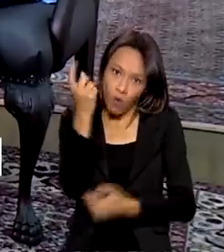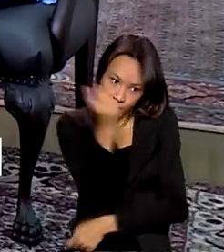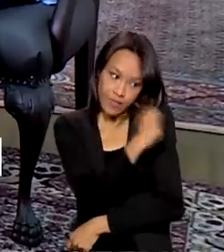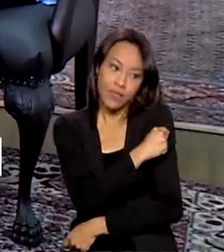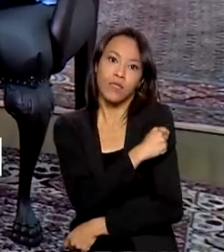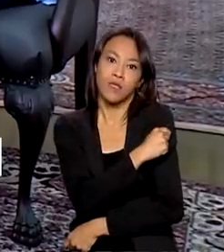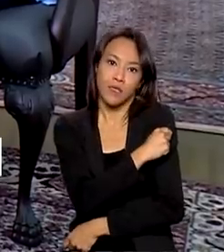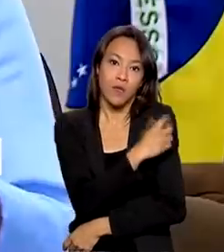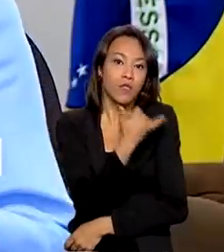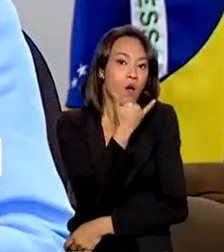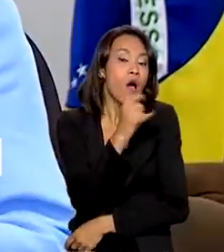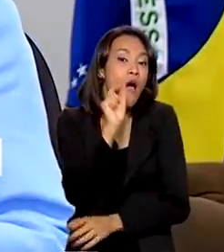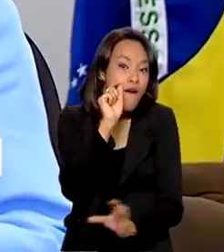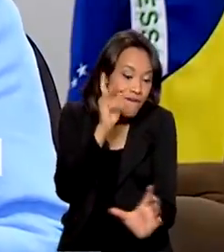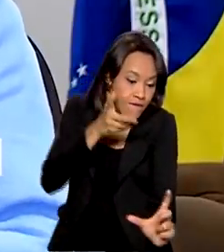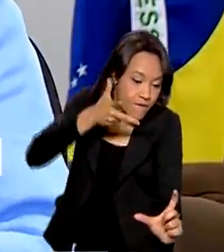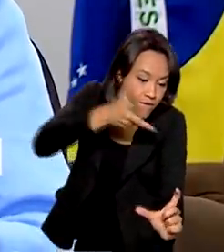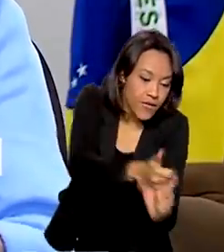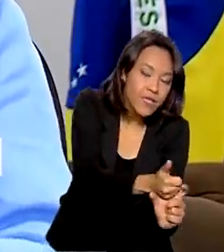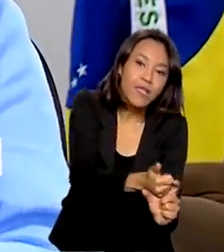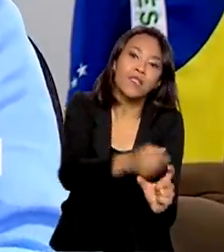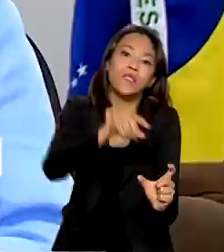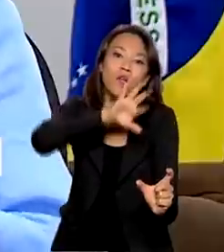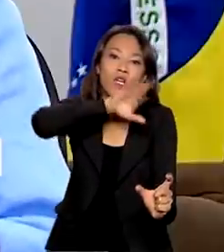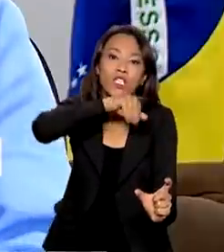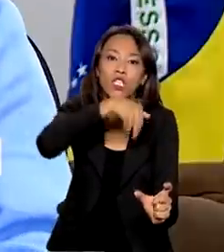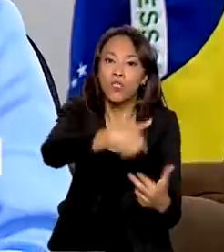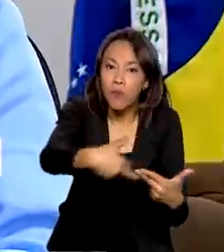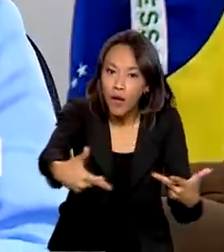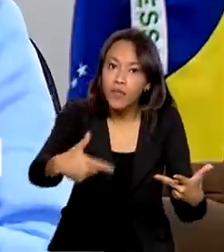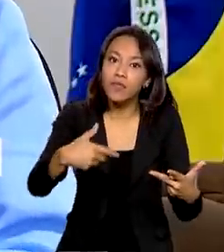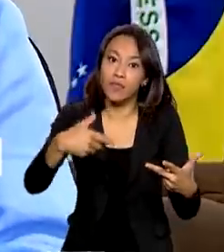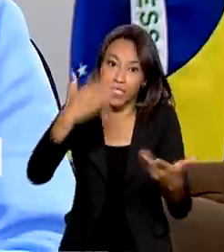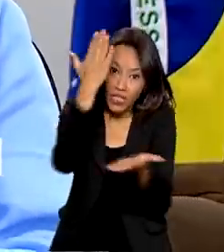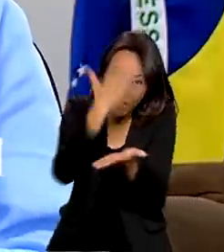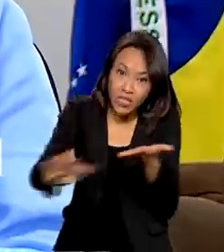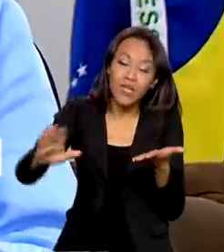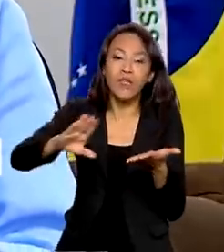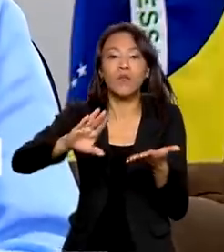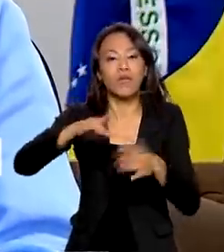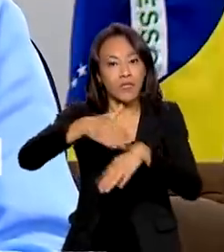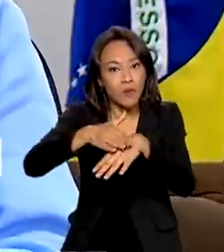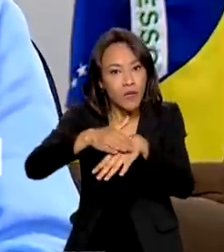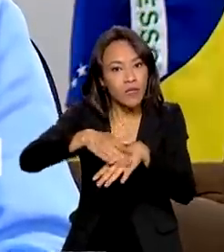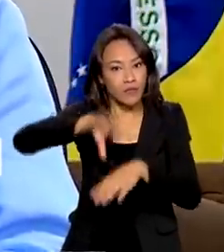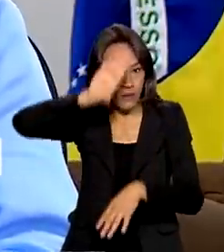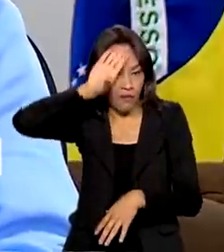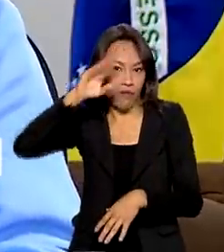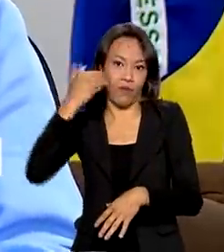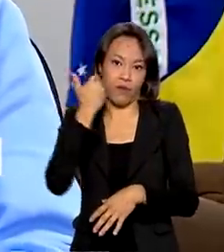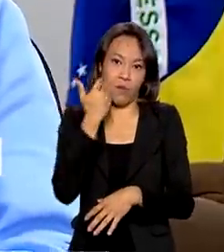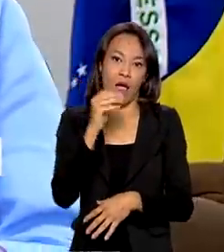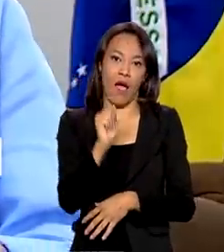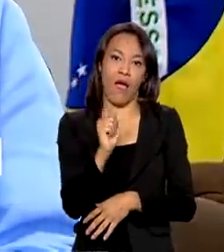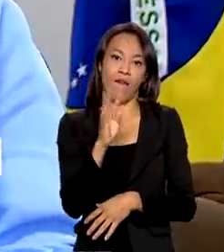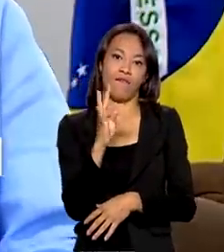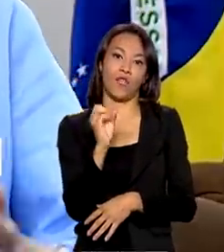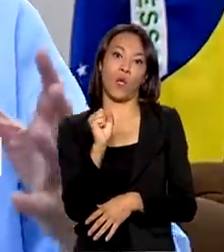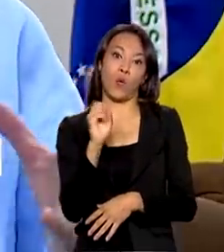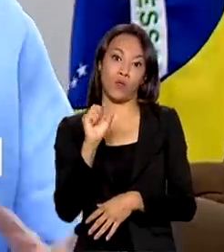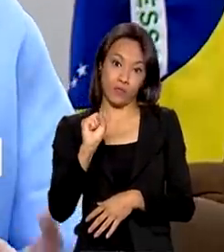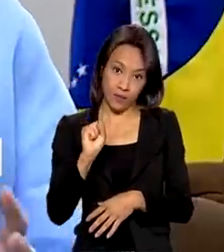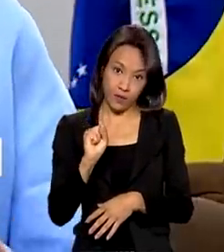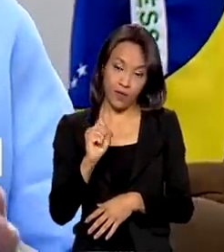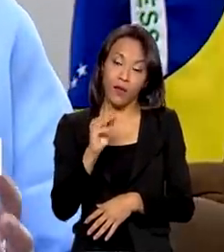mas já temos além de Santa Catarina que há mais de dez anos já é livre sem vacinação agora mais esses estados